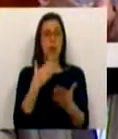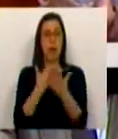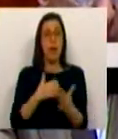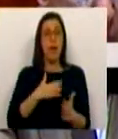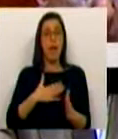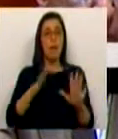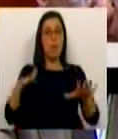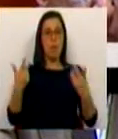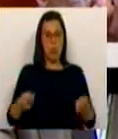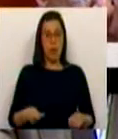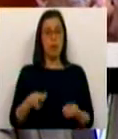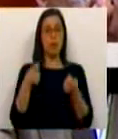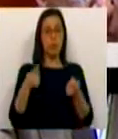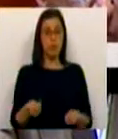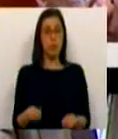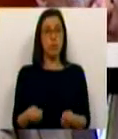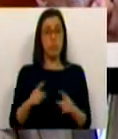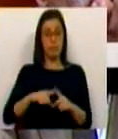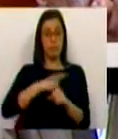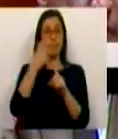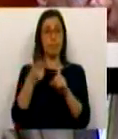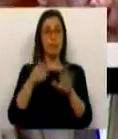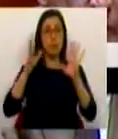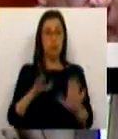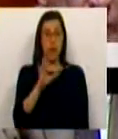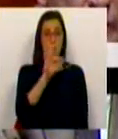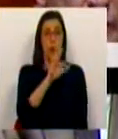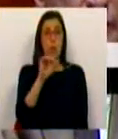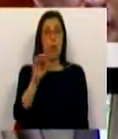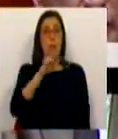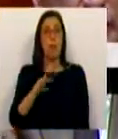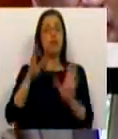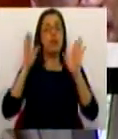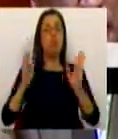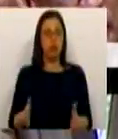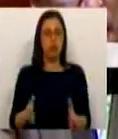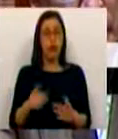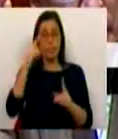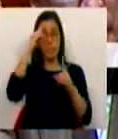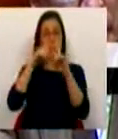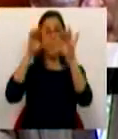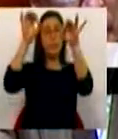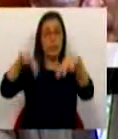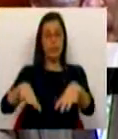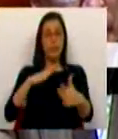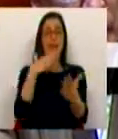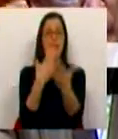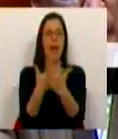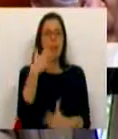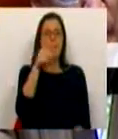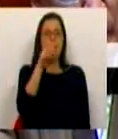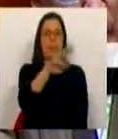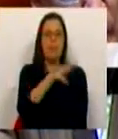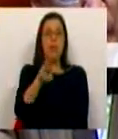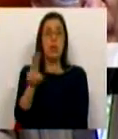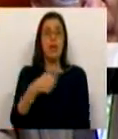empresas para poderem investir, que este ano já vamos nos 400 milhões e que temos como meta no final deste ano atribuir